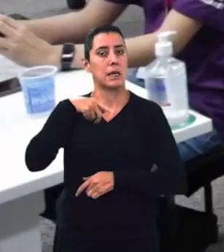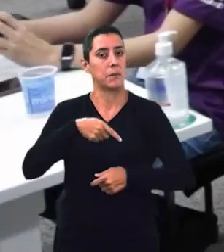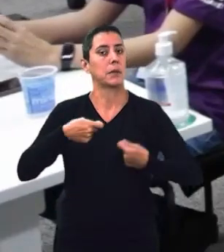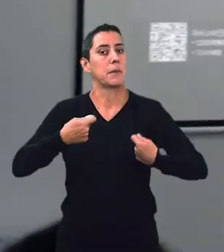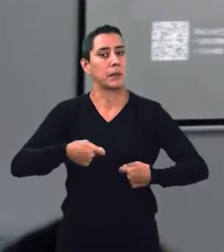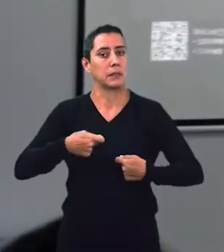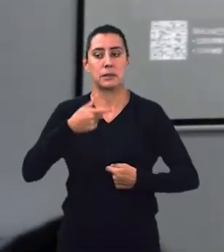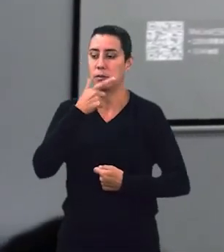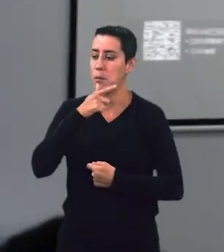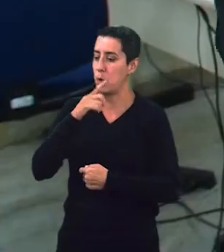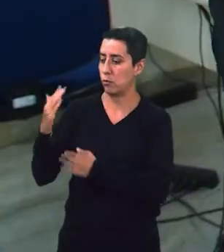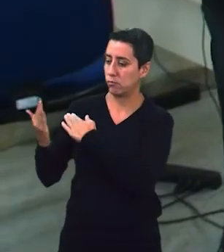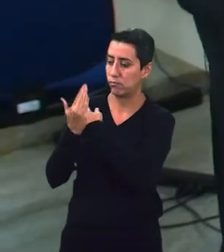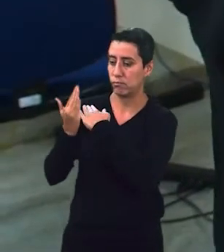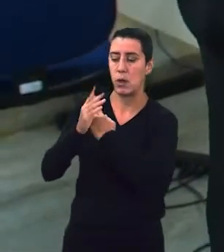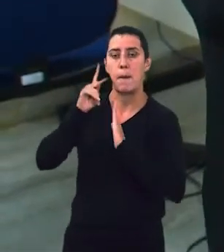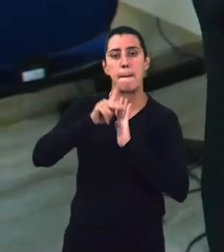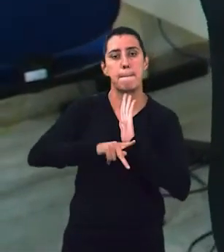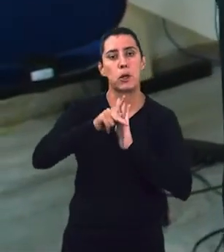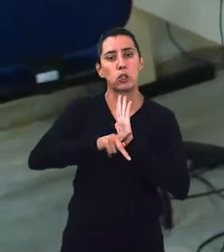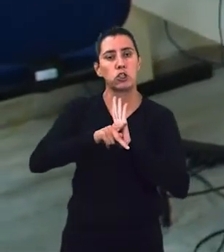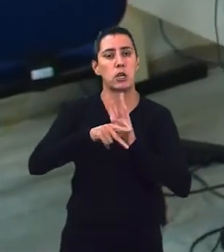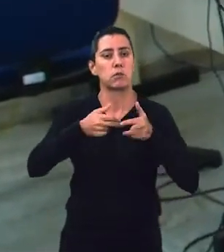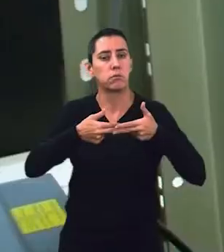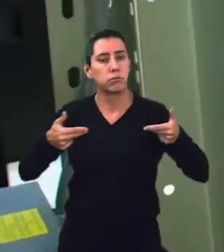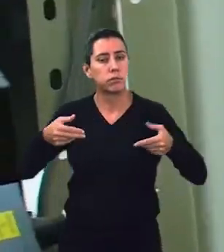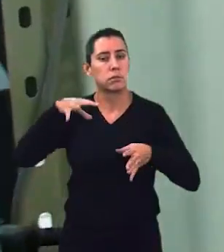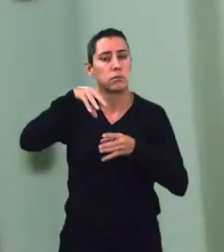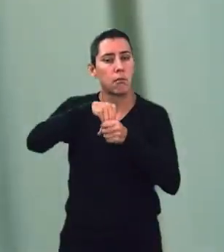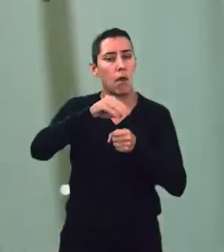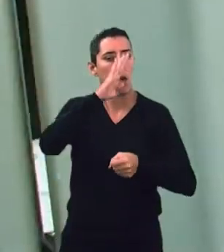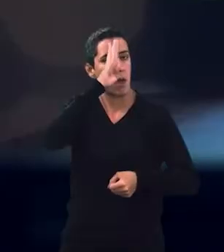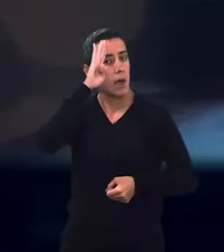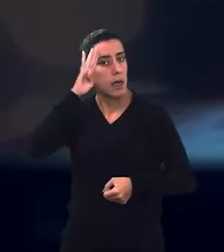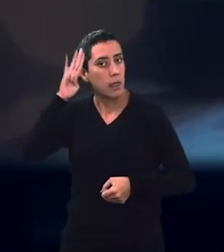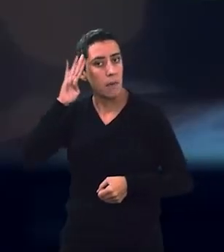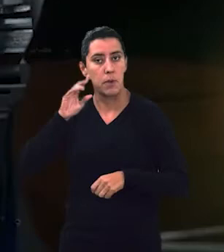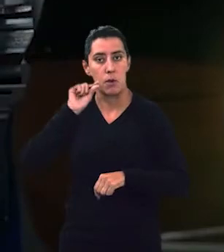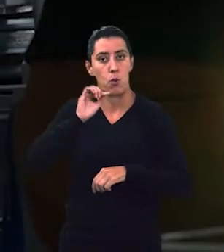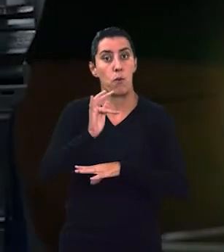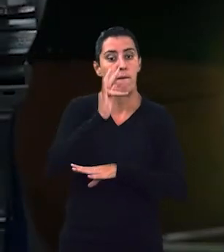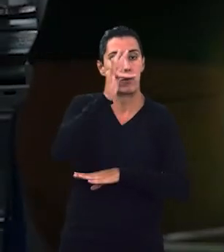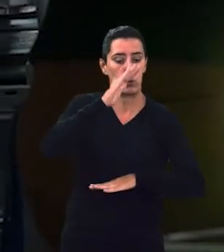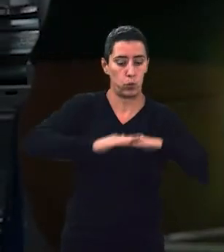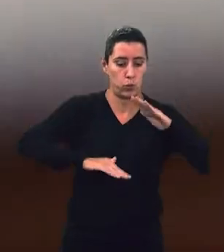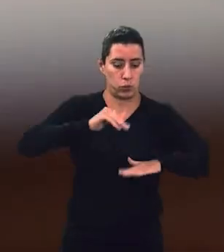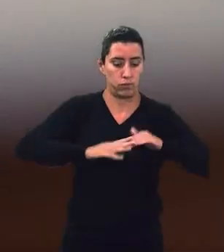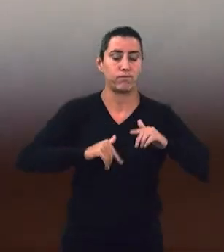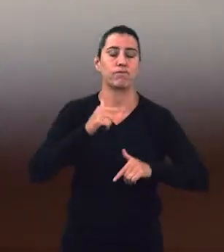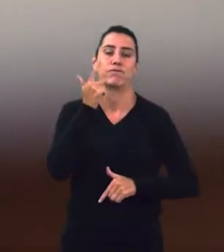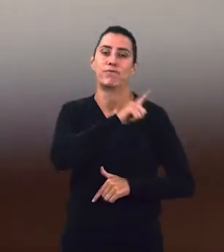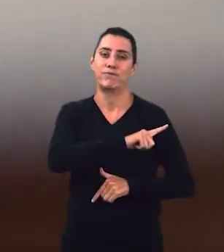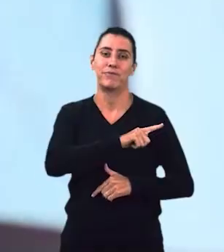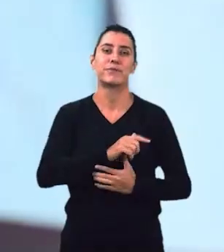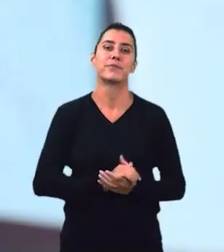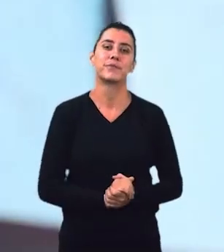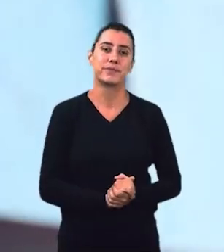desenvolveu projetos com instituições acadêmicas para complementar a formação dos jovens no mercado de tecnologia.